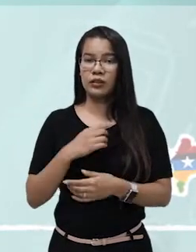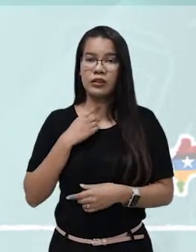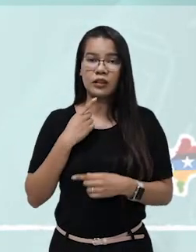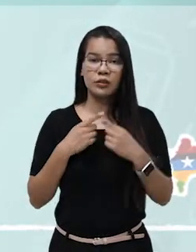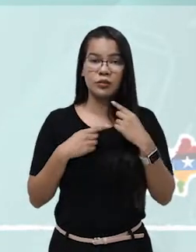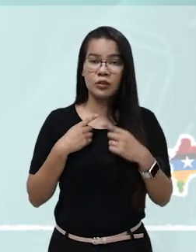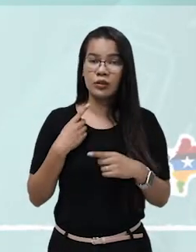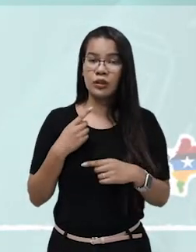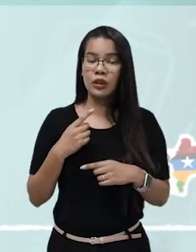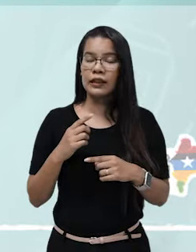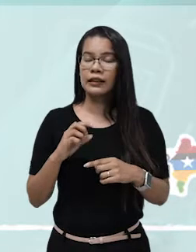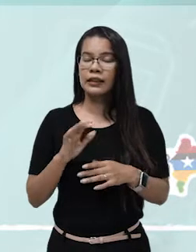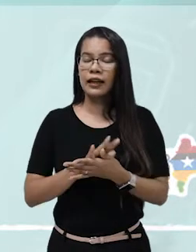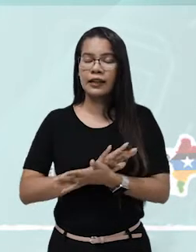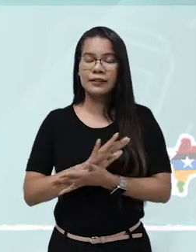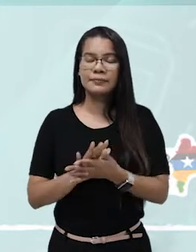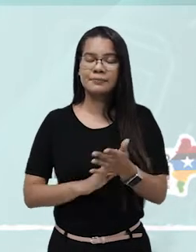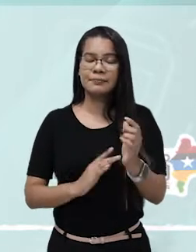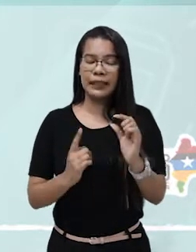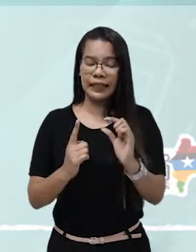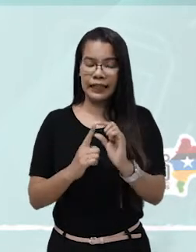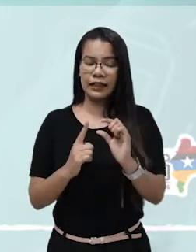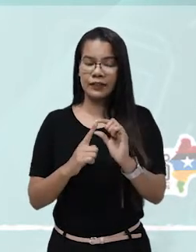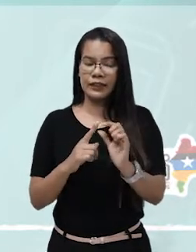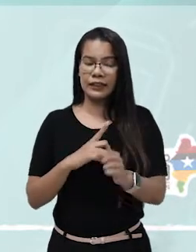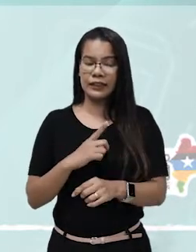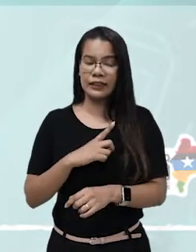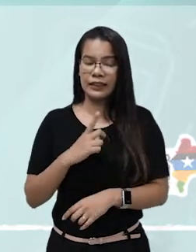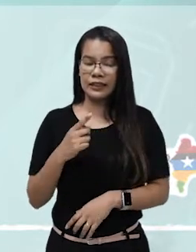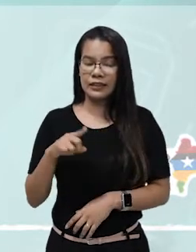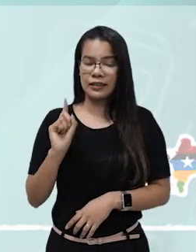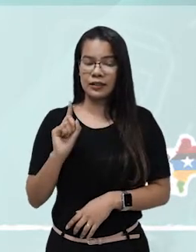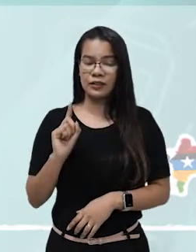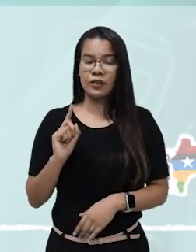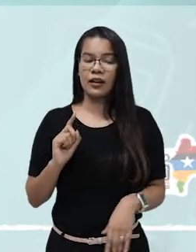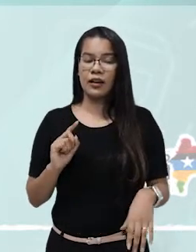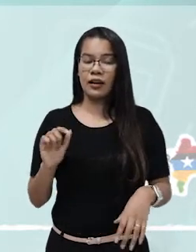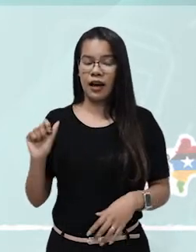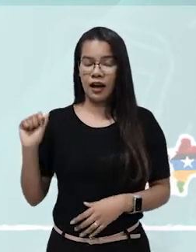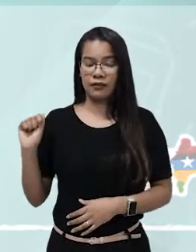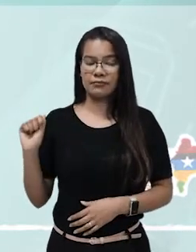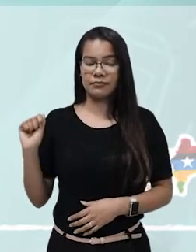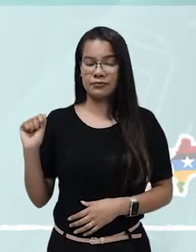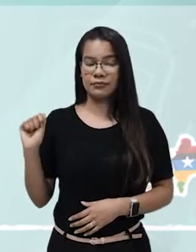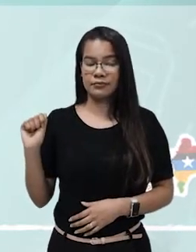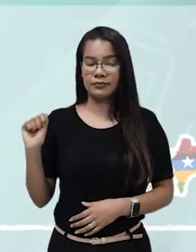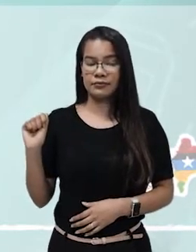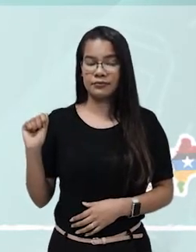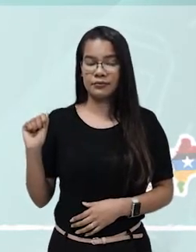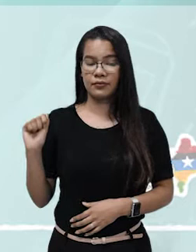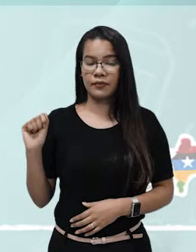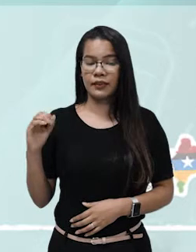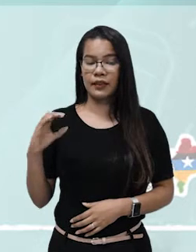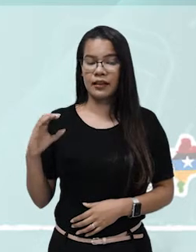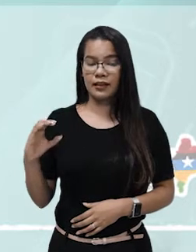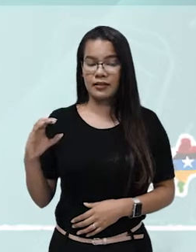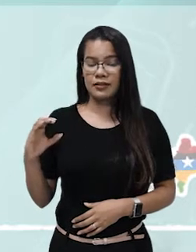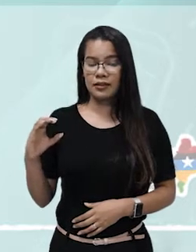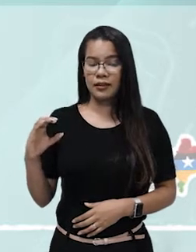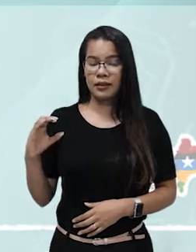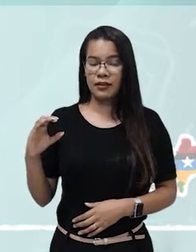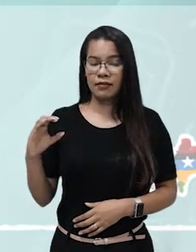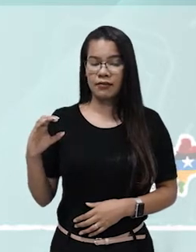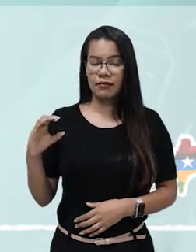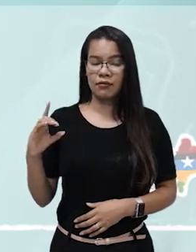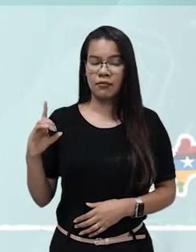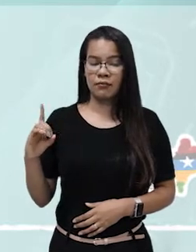B recebe acento. Aqui na letra A, a palavra lápis recebeu acento. Na letra C, a palavra ônix recebeu acento.